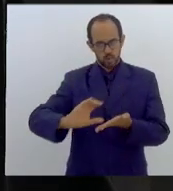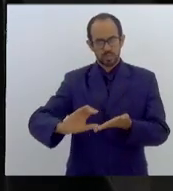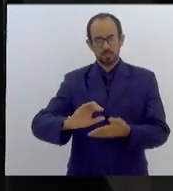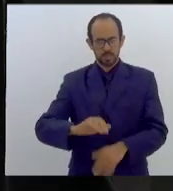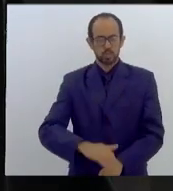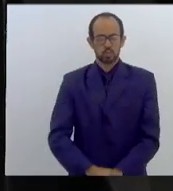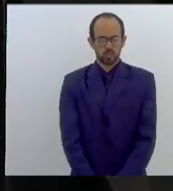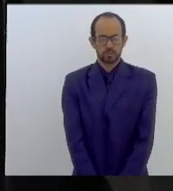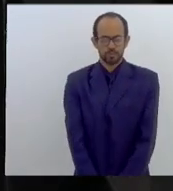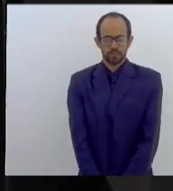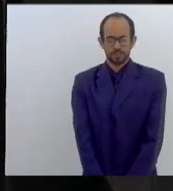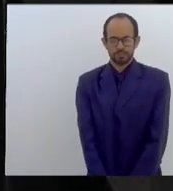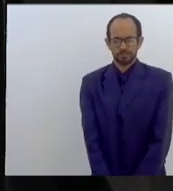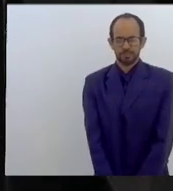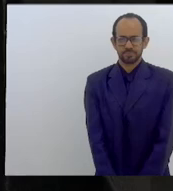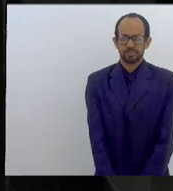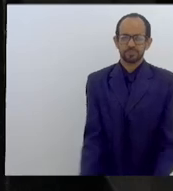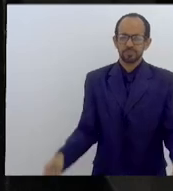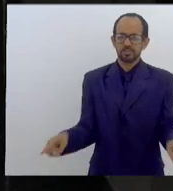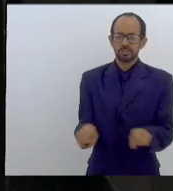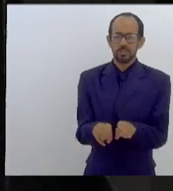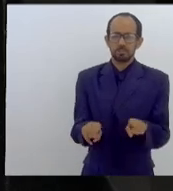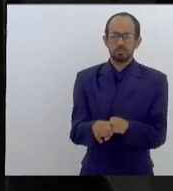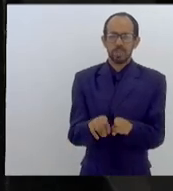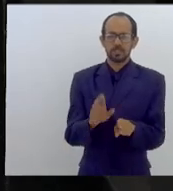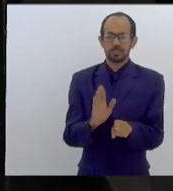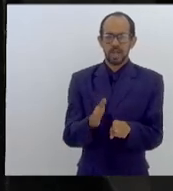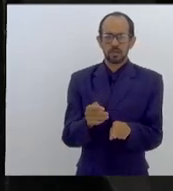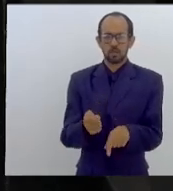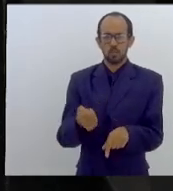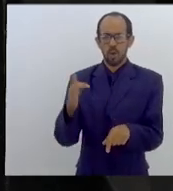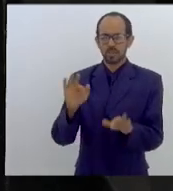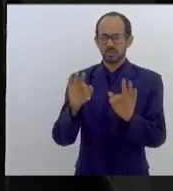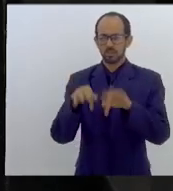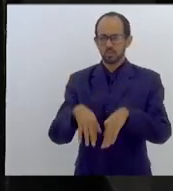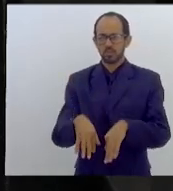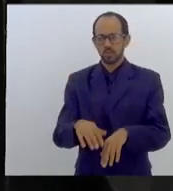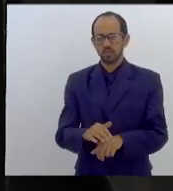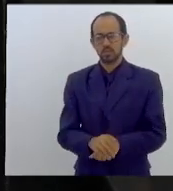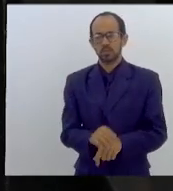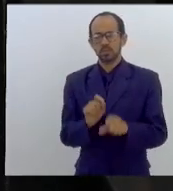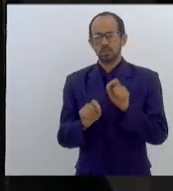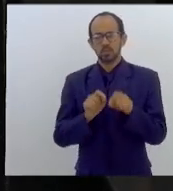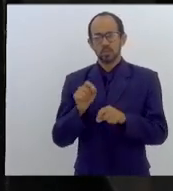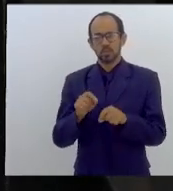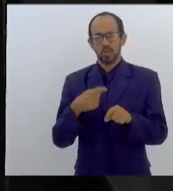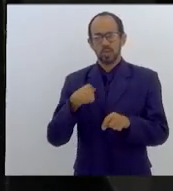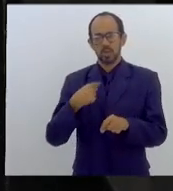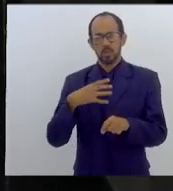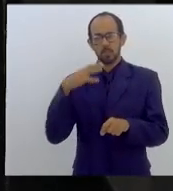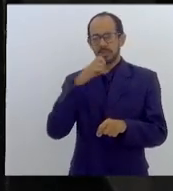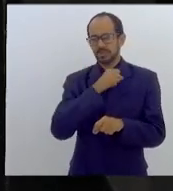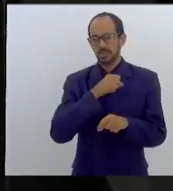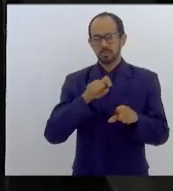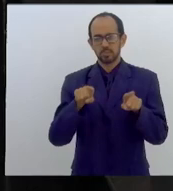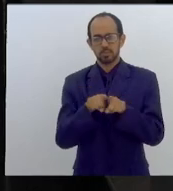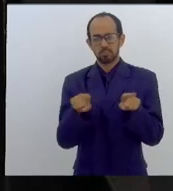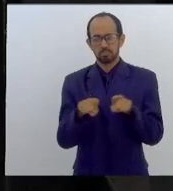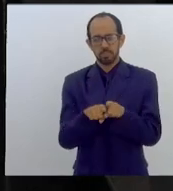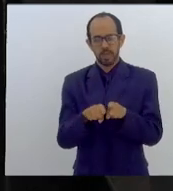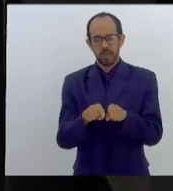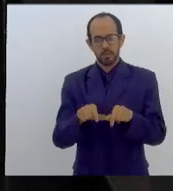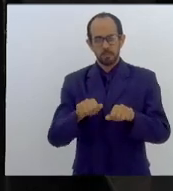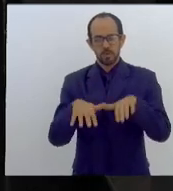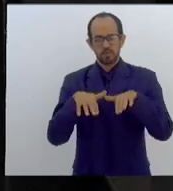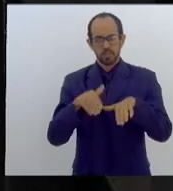Quero ainda ressaltar, perto de concluir, dentro do meu tempo ainda, me chamou a atenção uma audiência pública recente